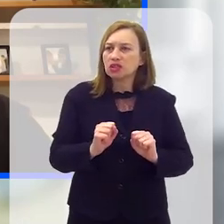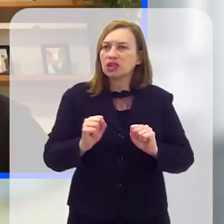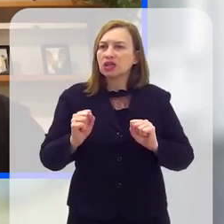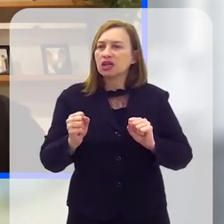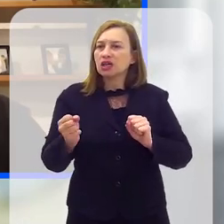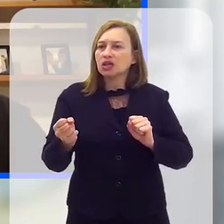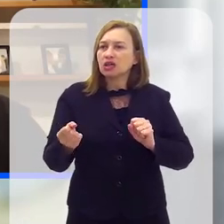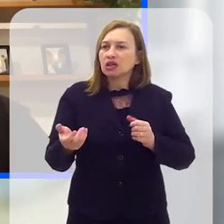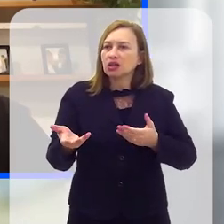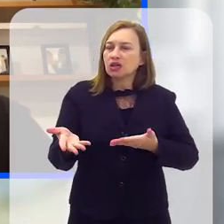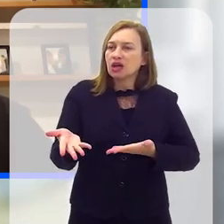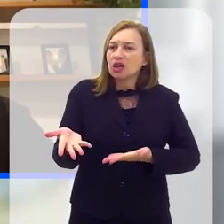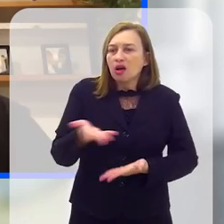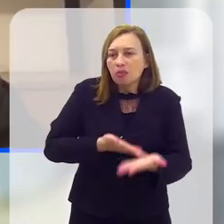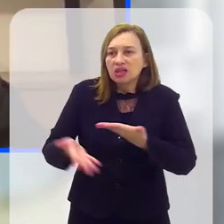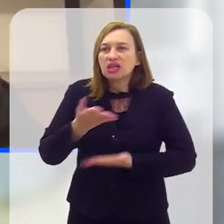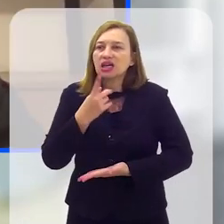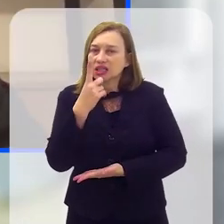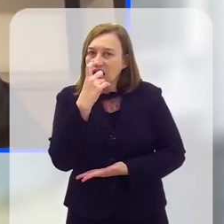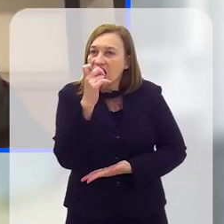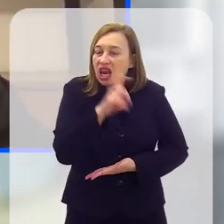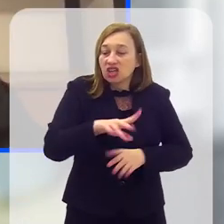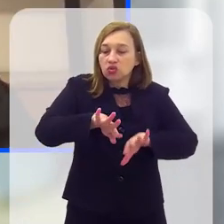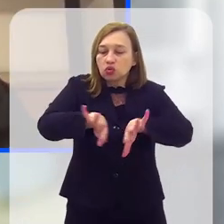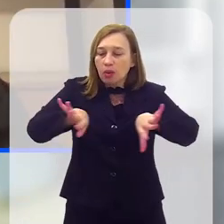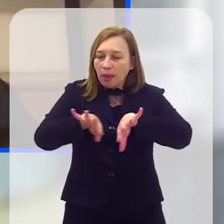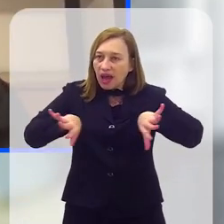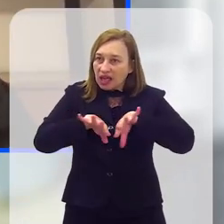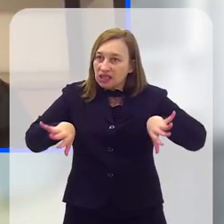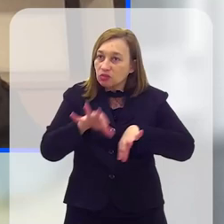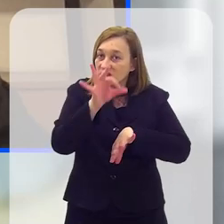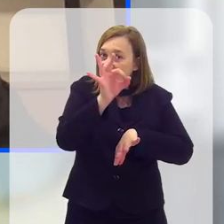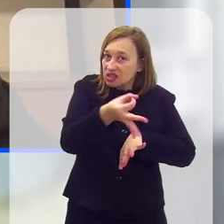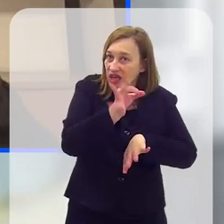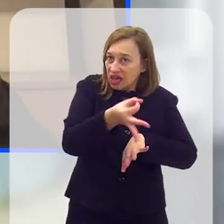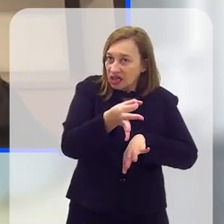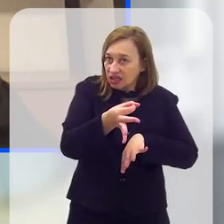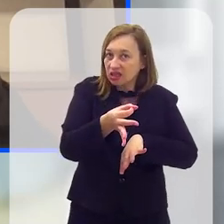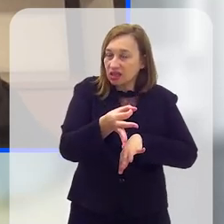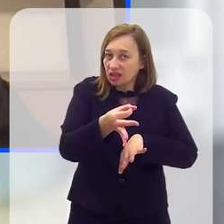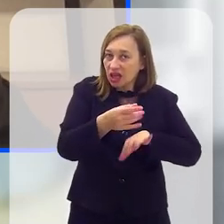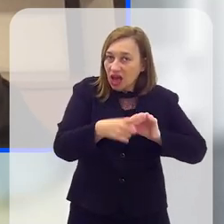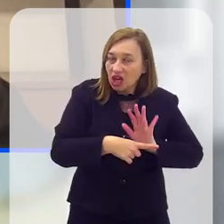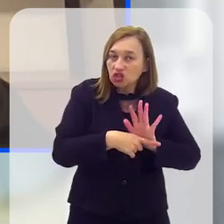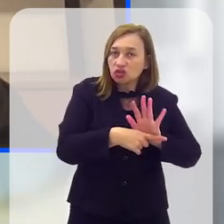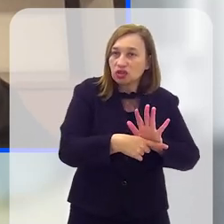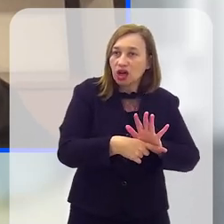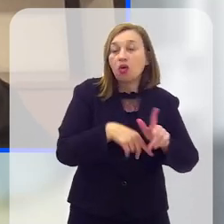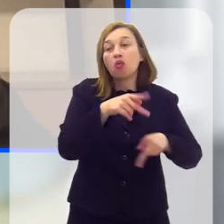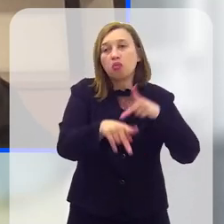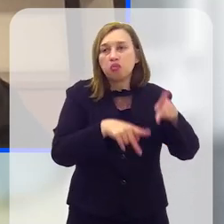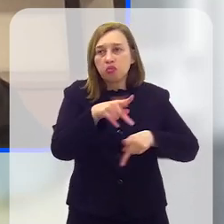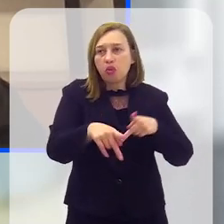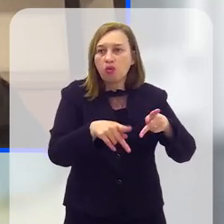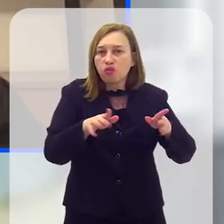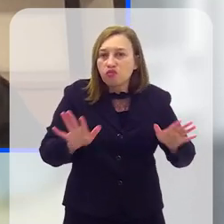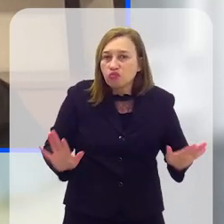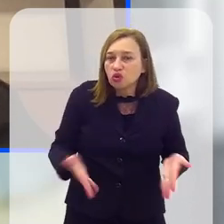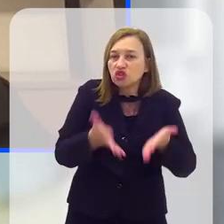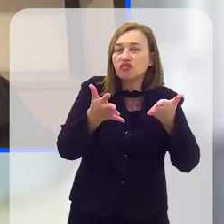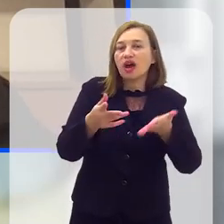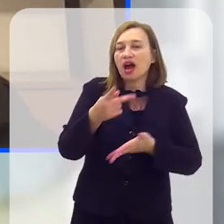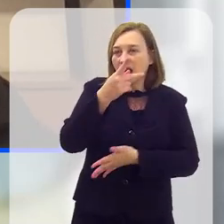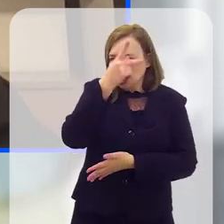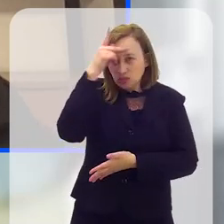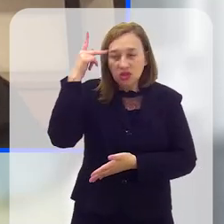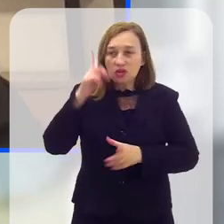pode atrelar essa questão do lixo, da separação correta, a um benefício de alguma forma para a população, para que a gente